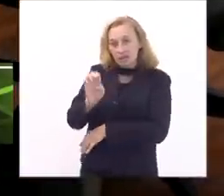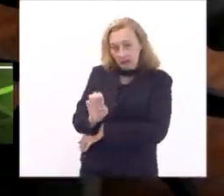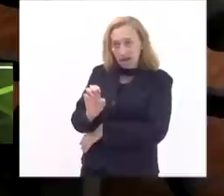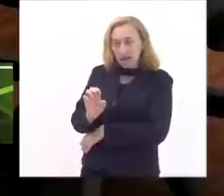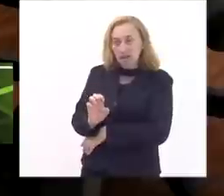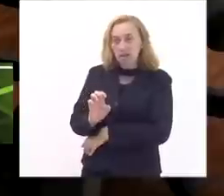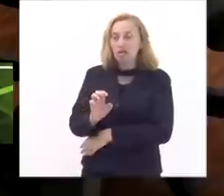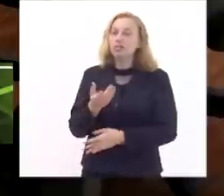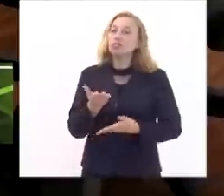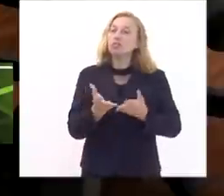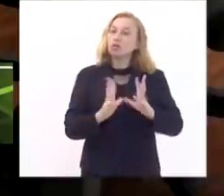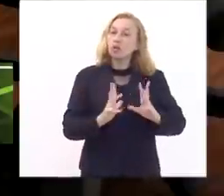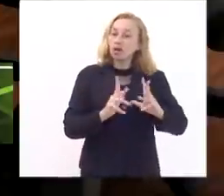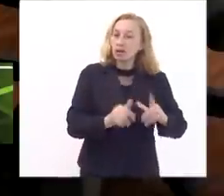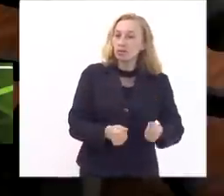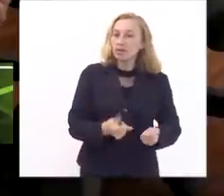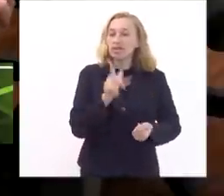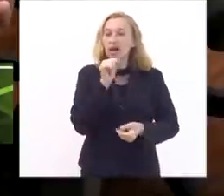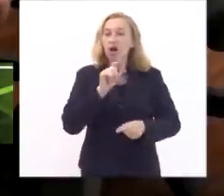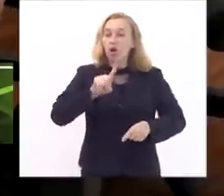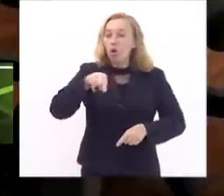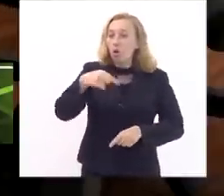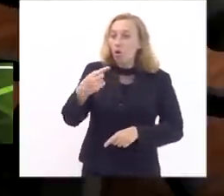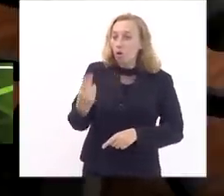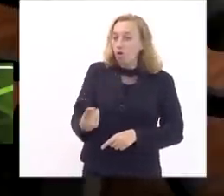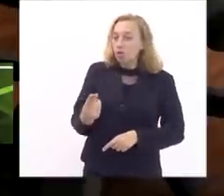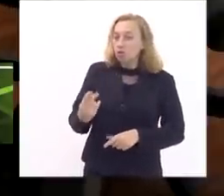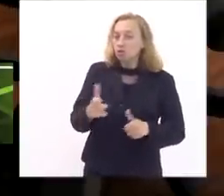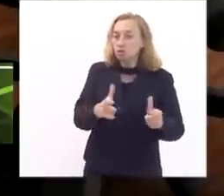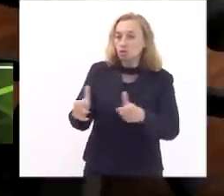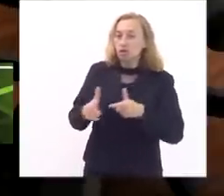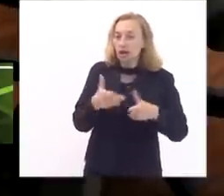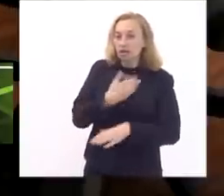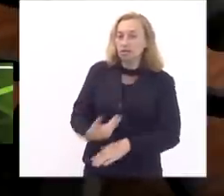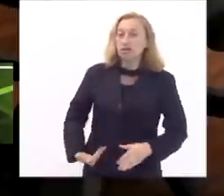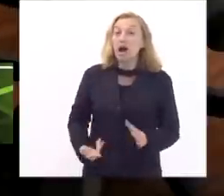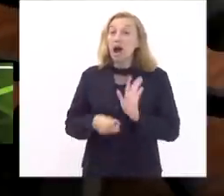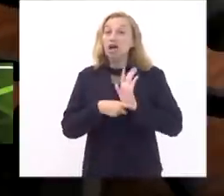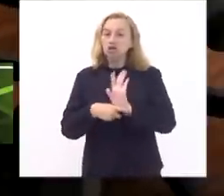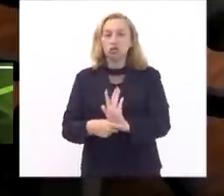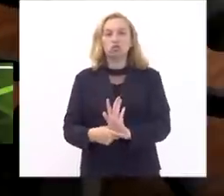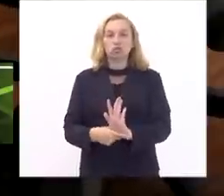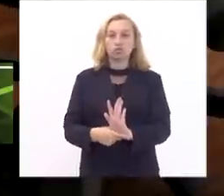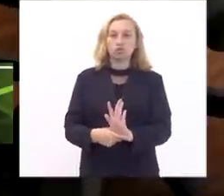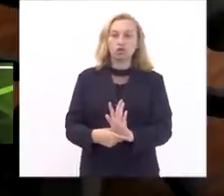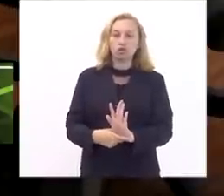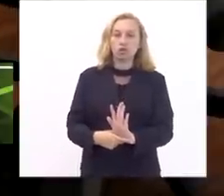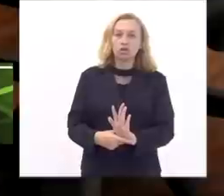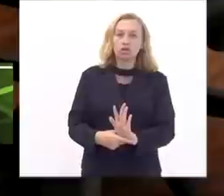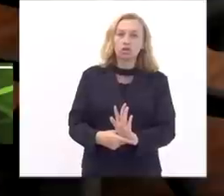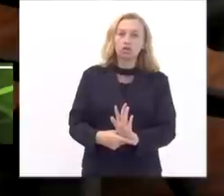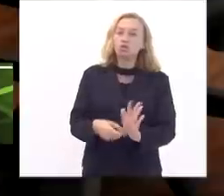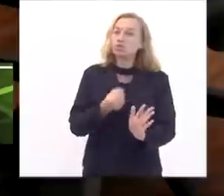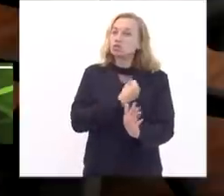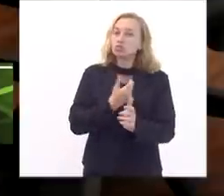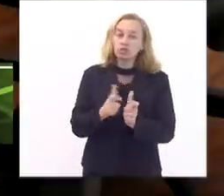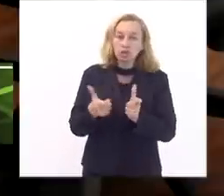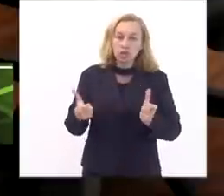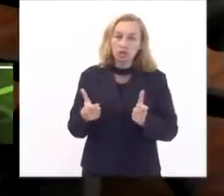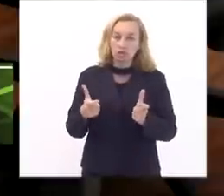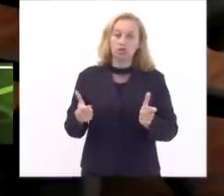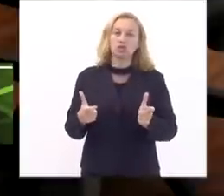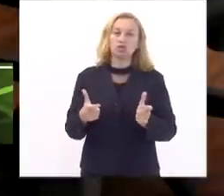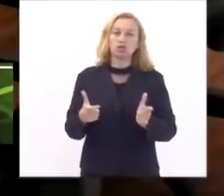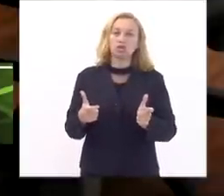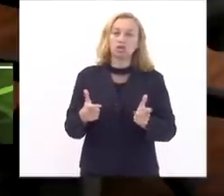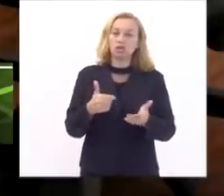água, ou em outros setores do governo. Isso ajuda a conter a espiral de desemprego no Rio de Janeiro. Eu quero aqui